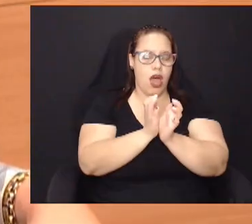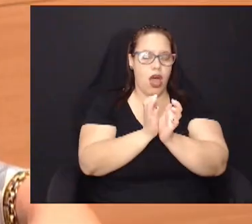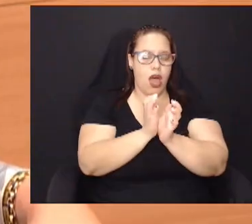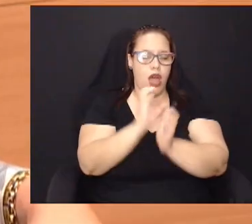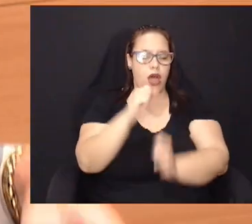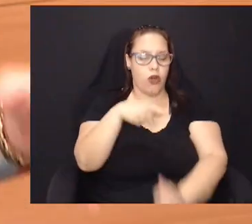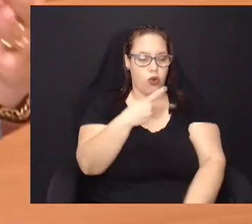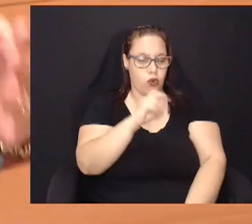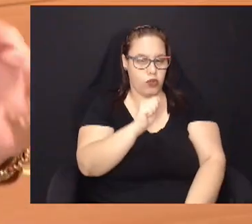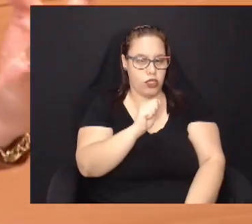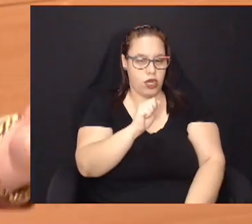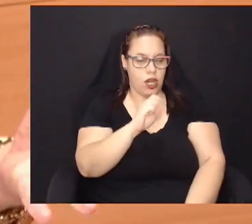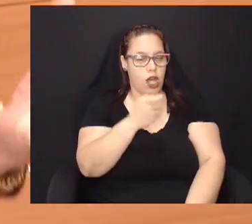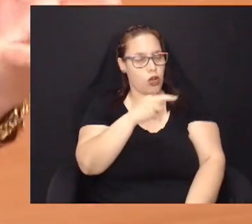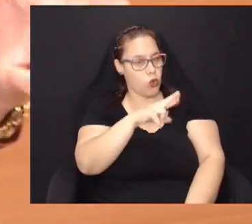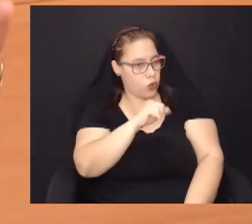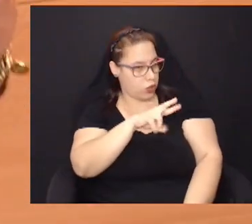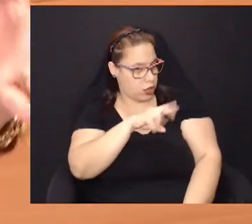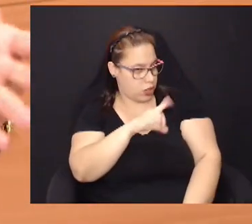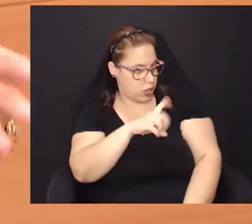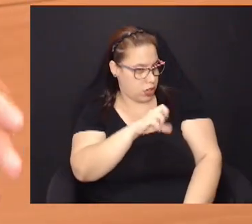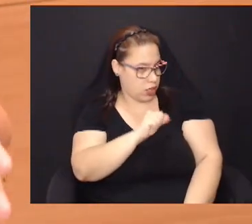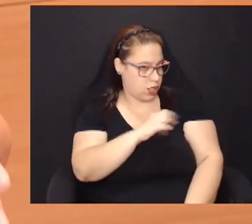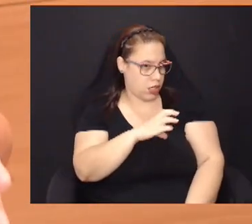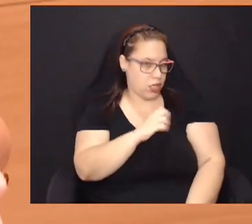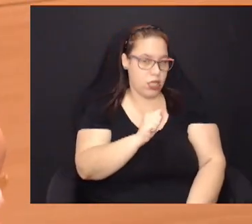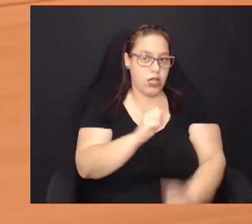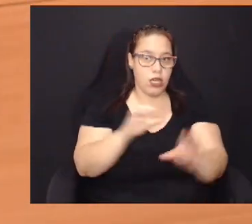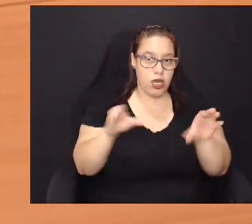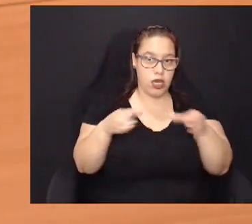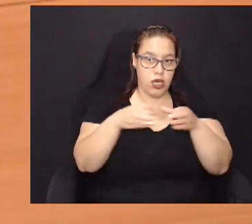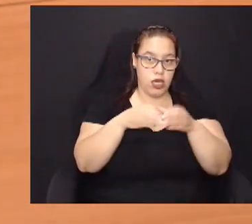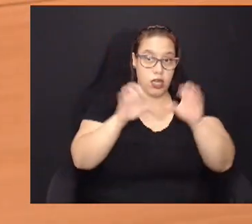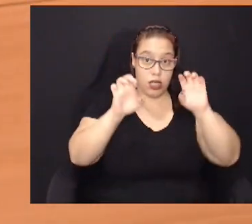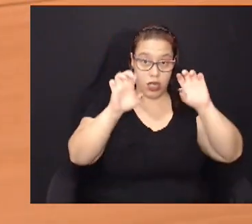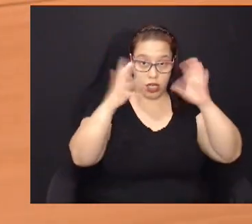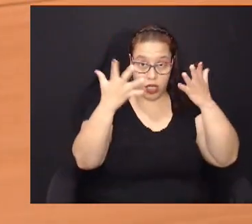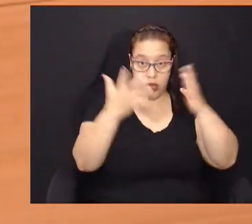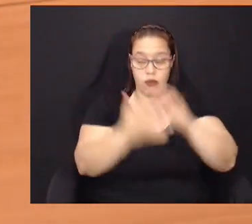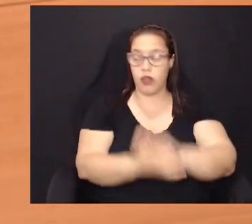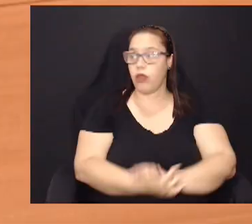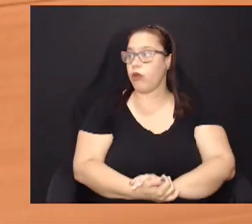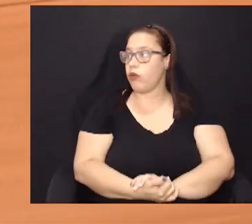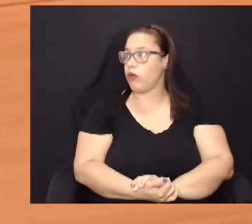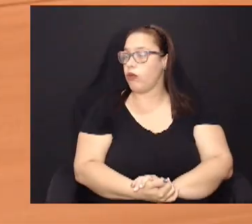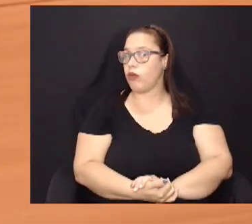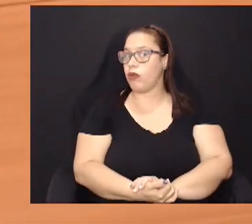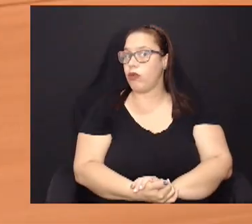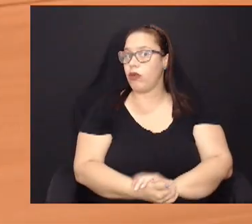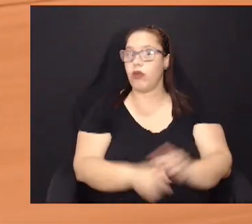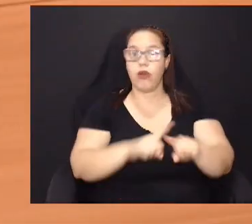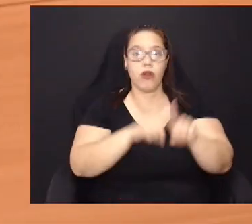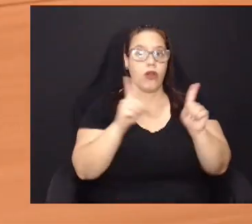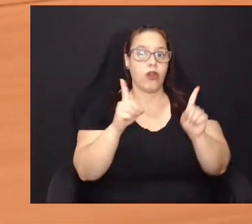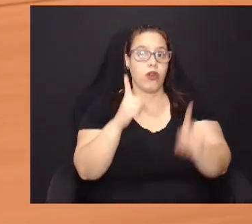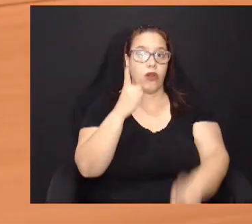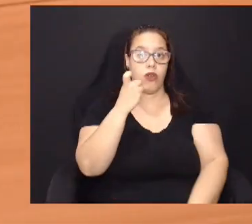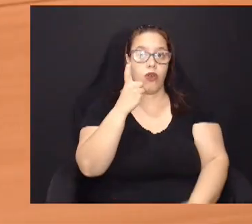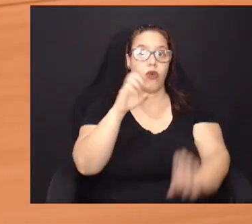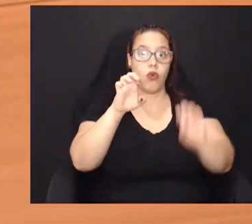acústica, ela foi criada para acomodar esses Porque eventos. o barulho é igual em qualquer lugar. Mas ele às vezes é um